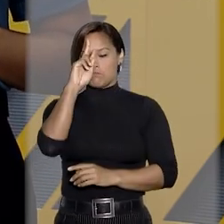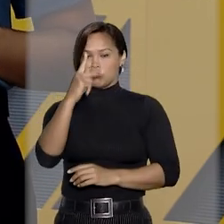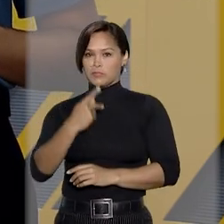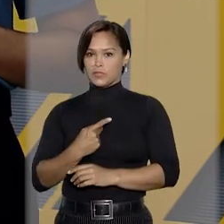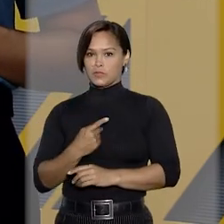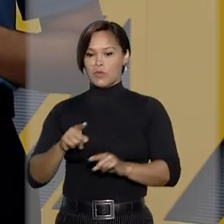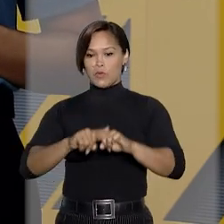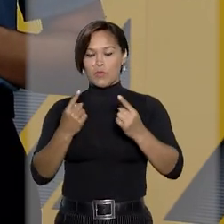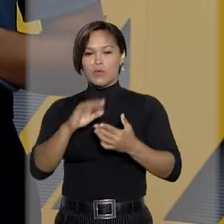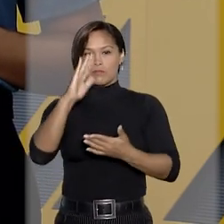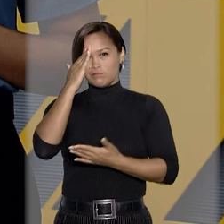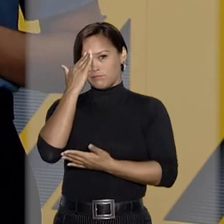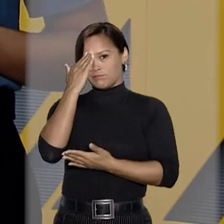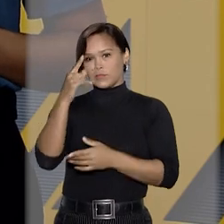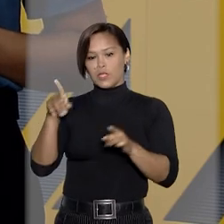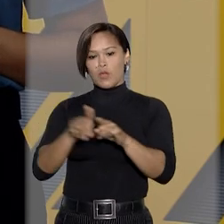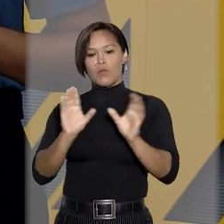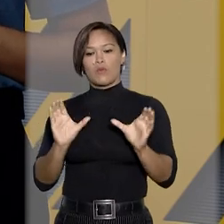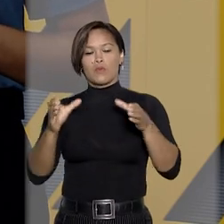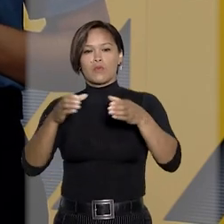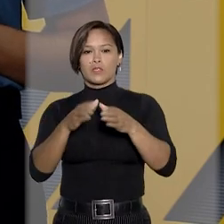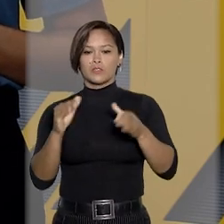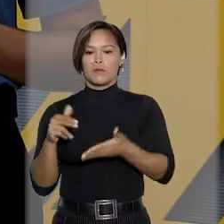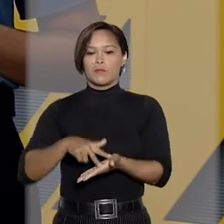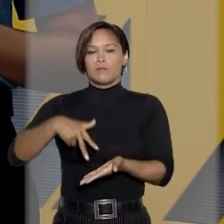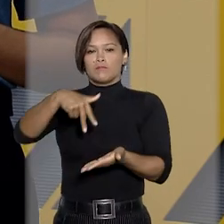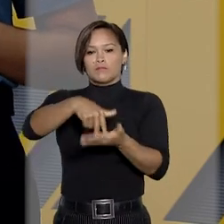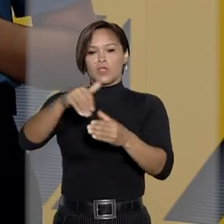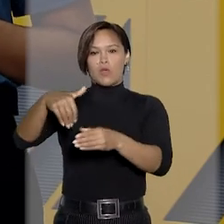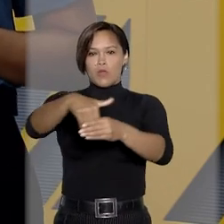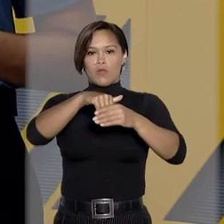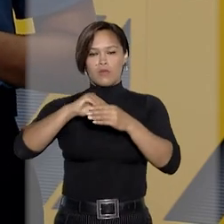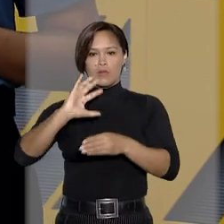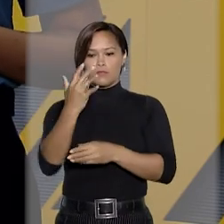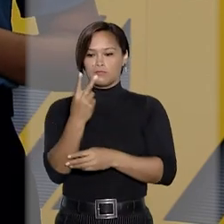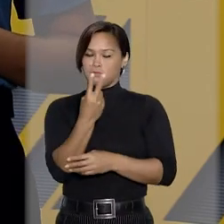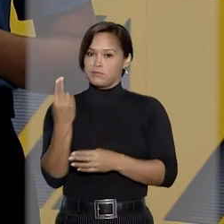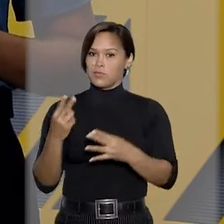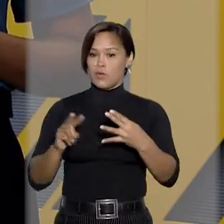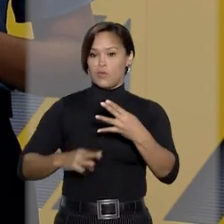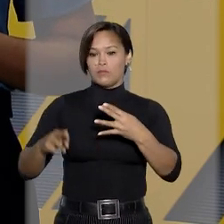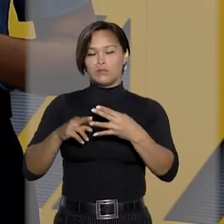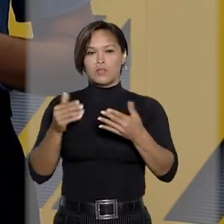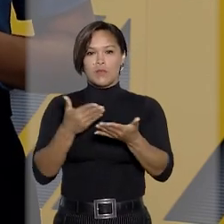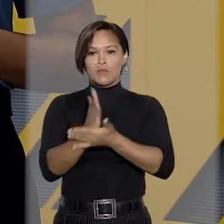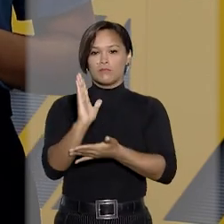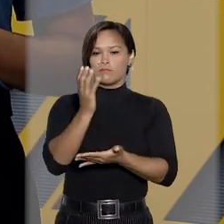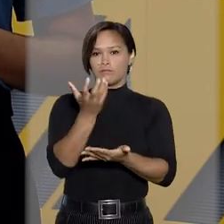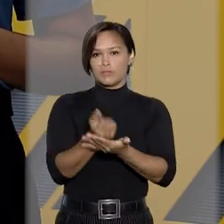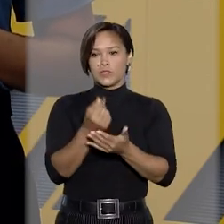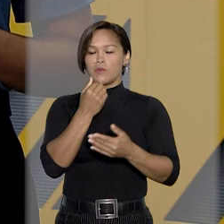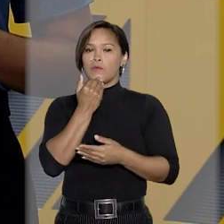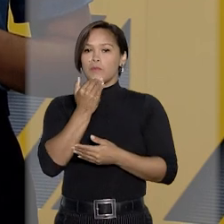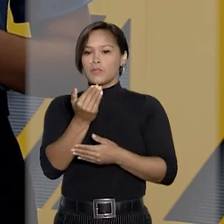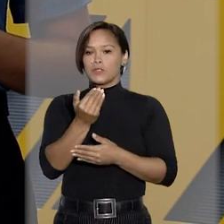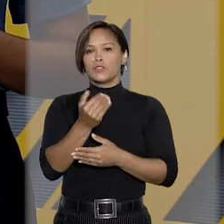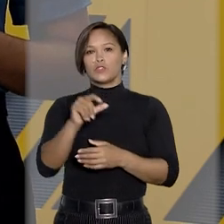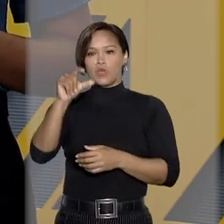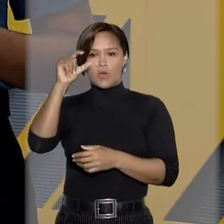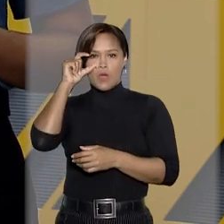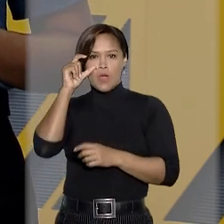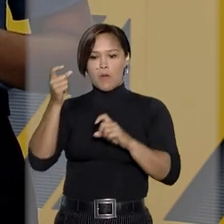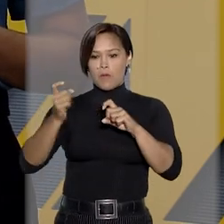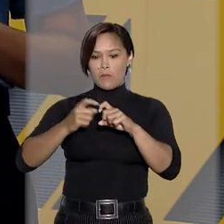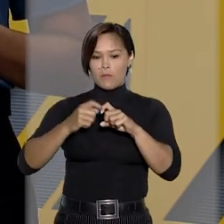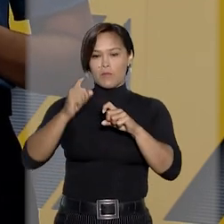impessoal. Com esse entendimento, o colegiado manteve acórdão de segundo grau que julgou improcedente o pedido de oftalmologistas